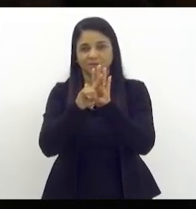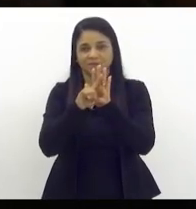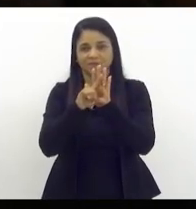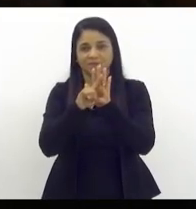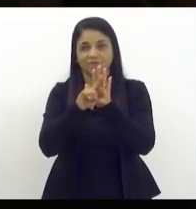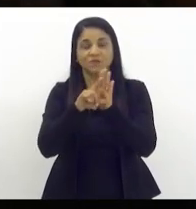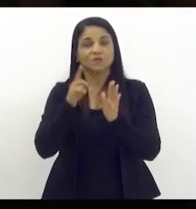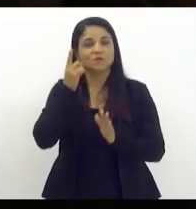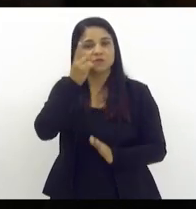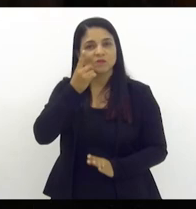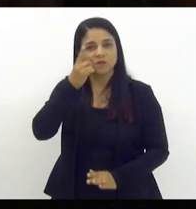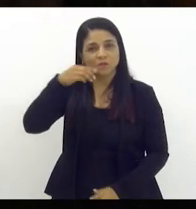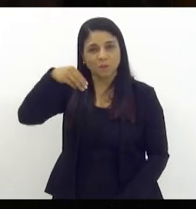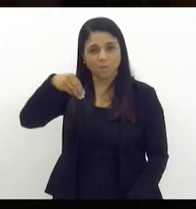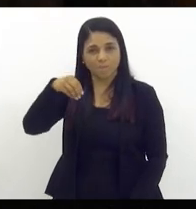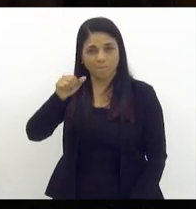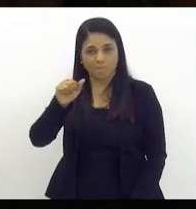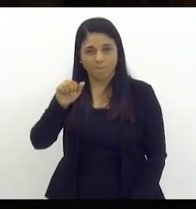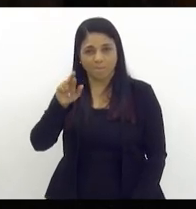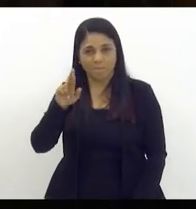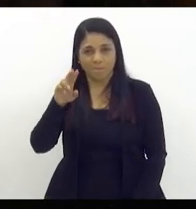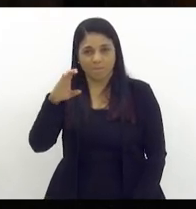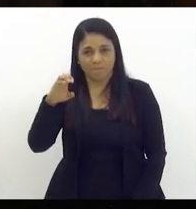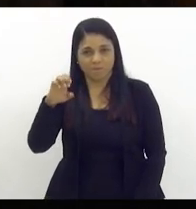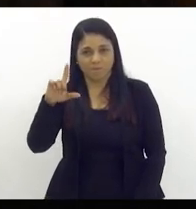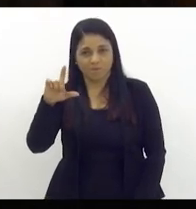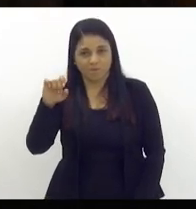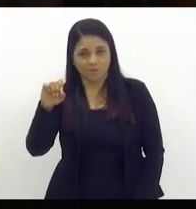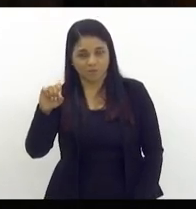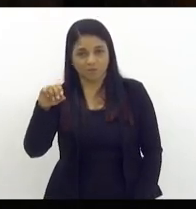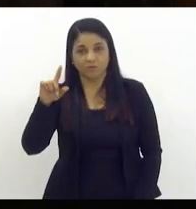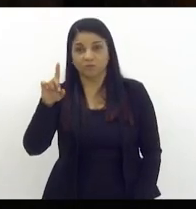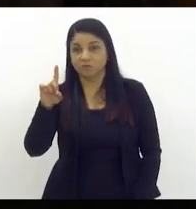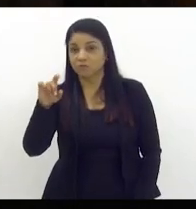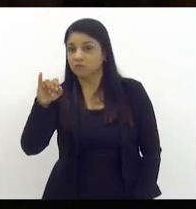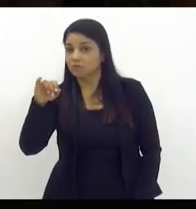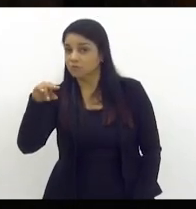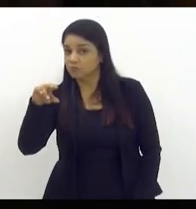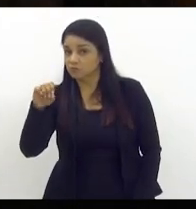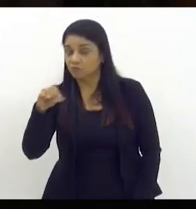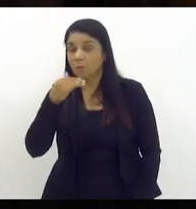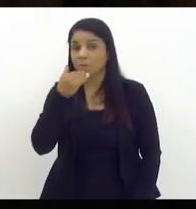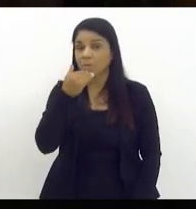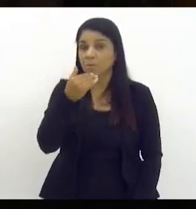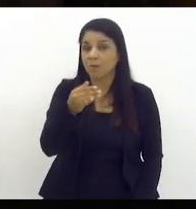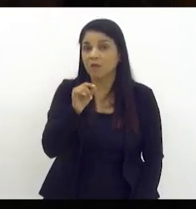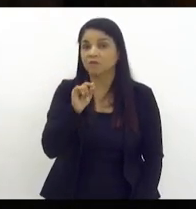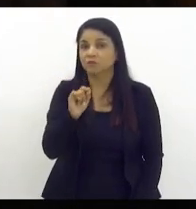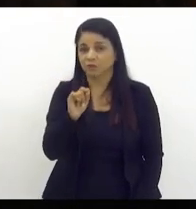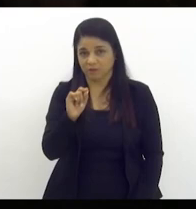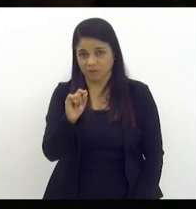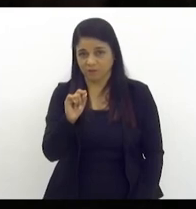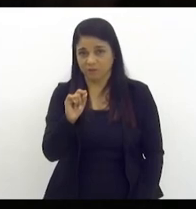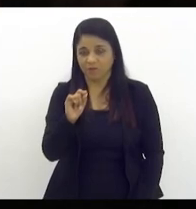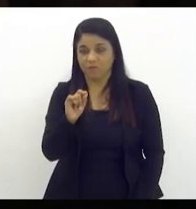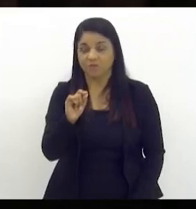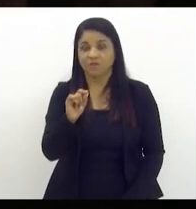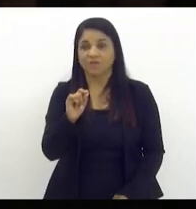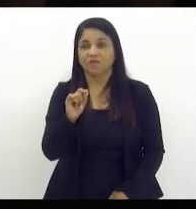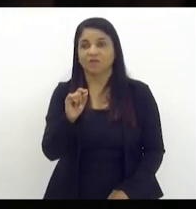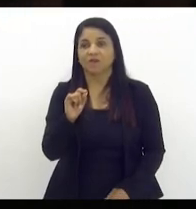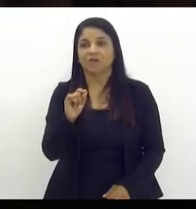do deputado Marcelo Dino, que pede que seja